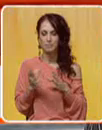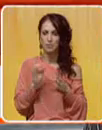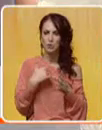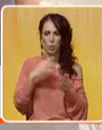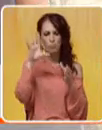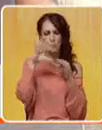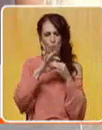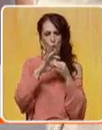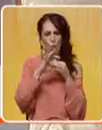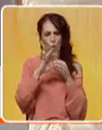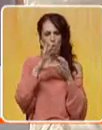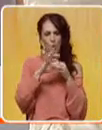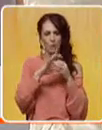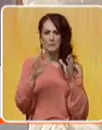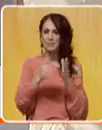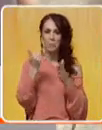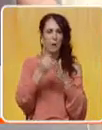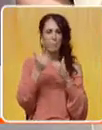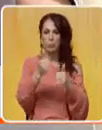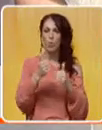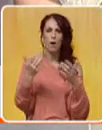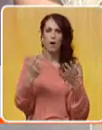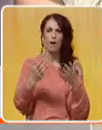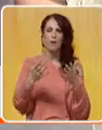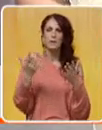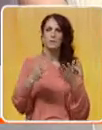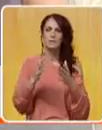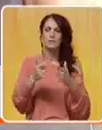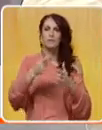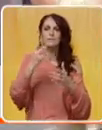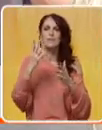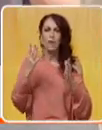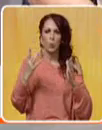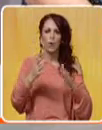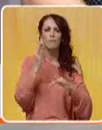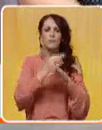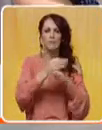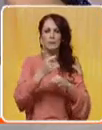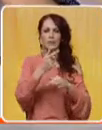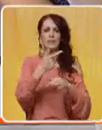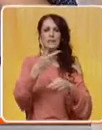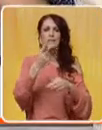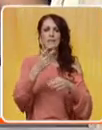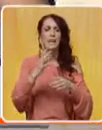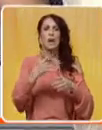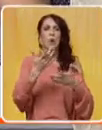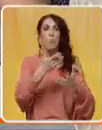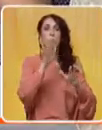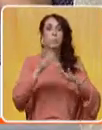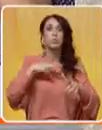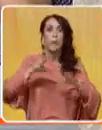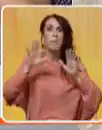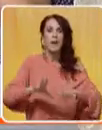sepre assi aos grandes momentos televisivos o Festival da canção quando parava o país as misses Portugal quando parava o